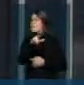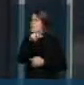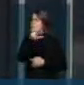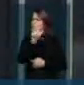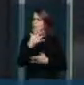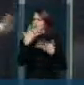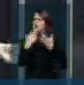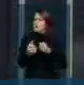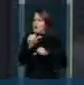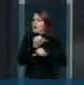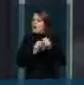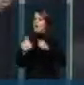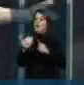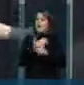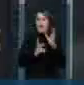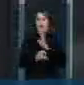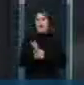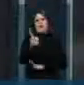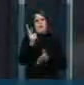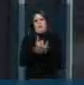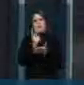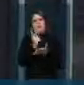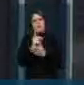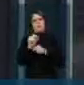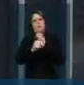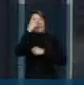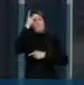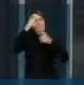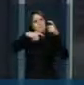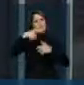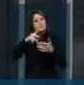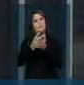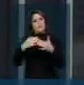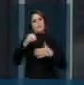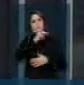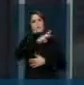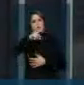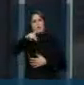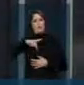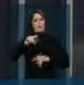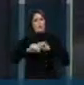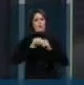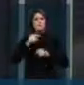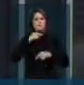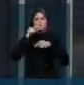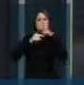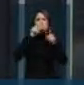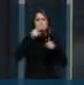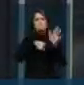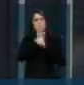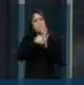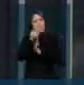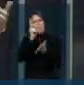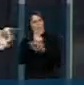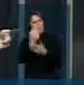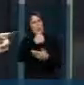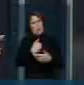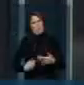a recondução ou a permanência de pessoas do Ministério Público que questionaram o seu próprio governo